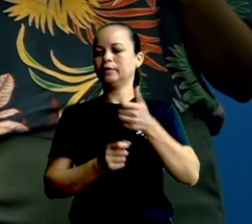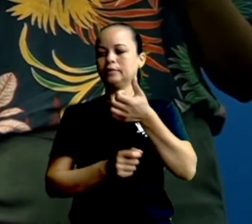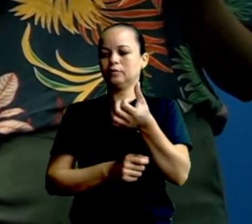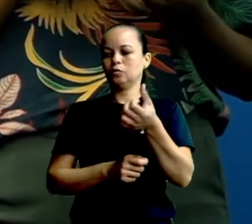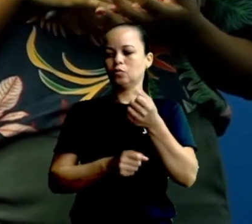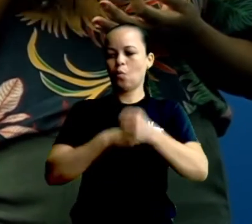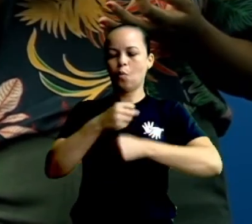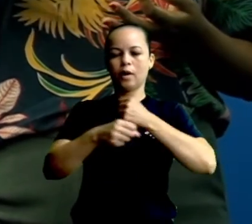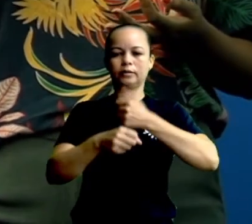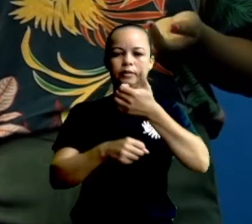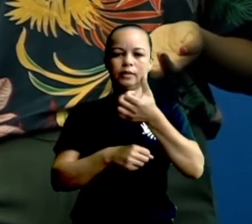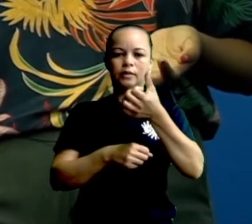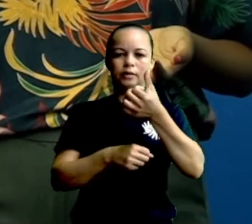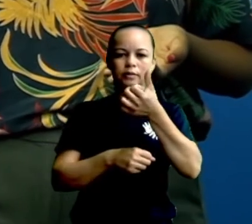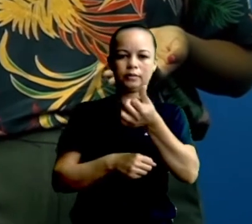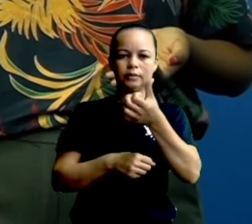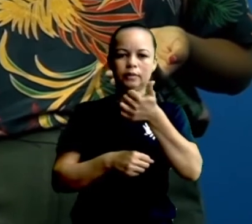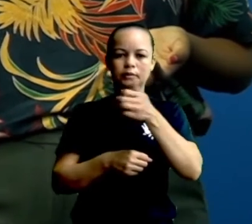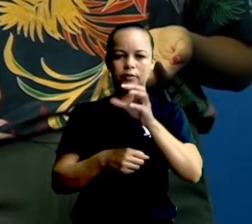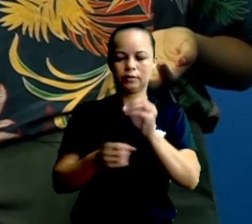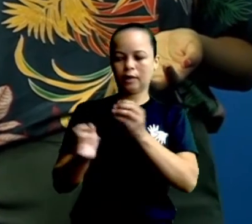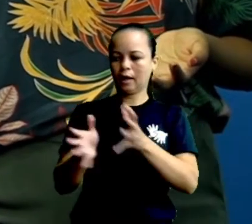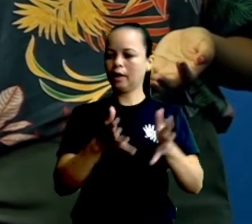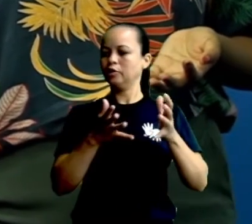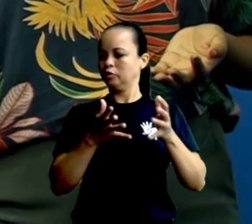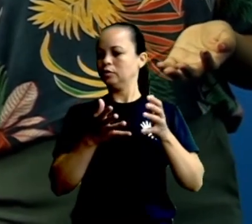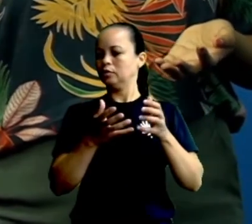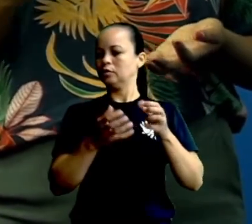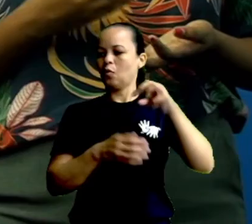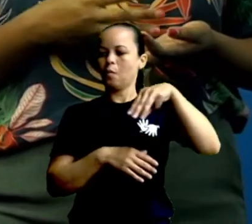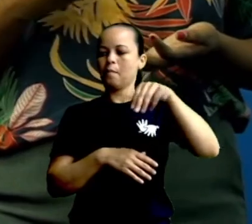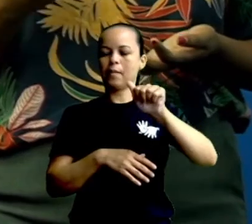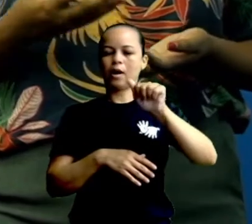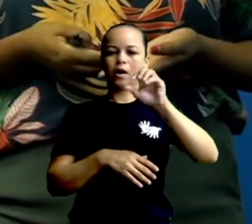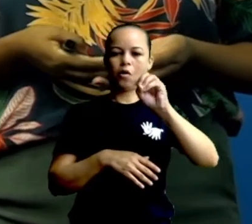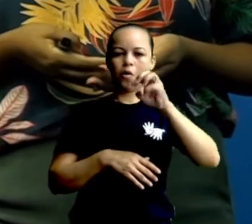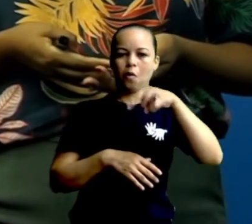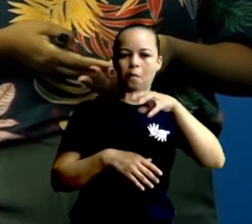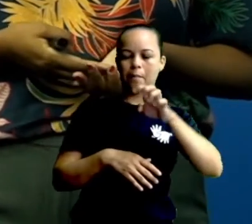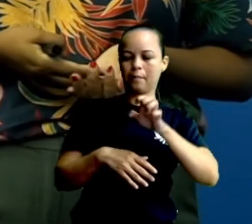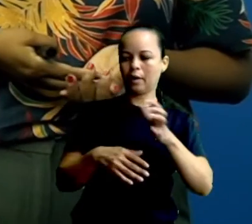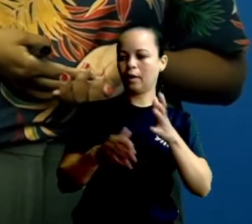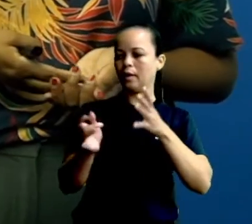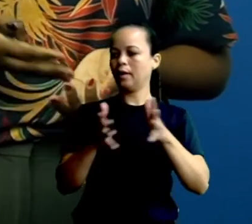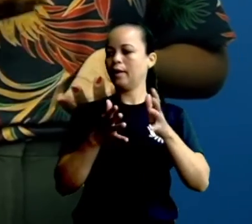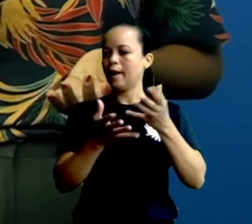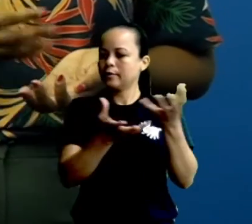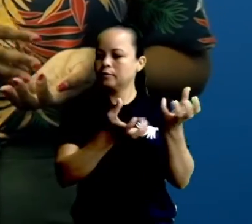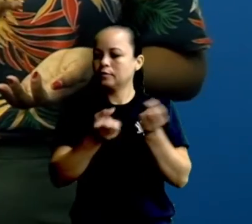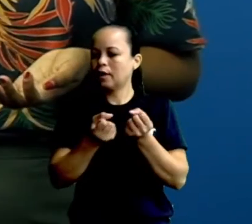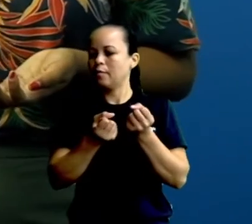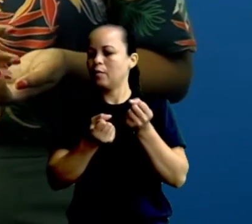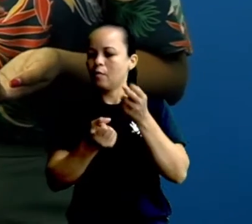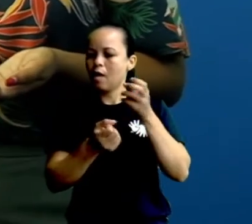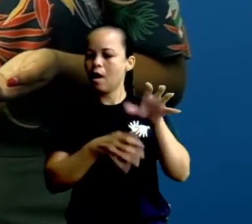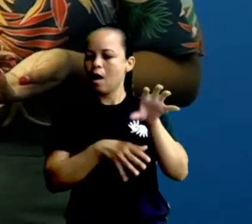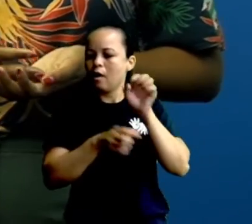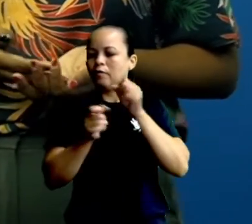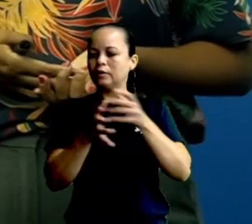Deus após atender o chamado do arcanjo Gabriel. O livro sagrado do islamismo é